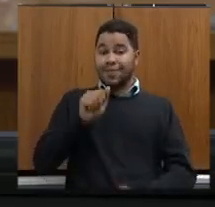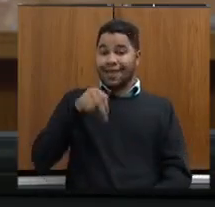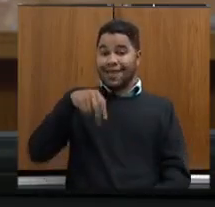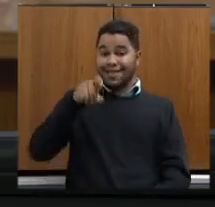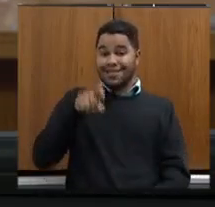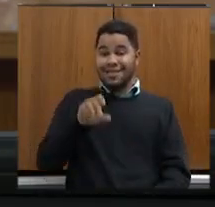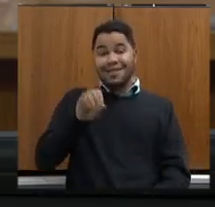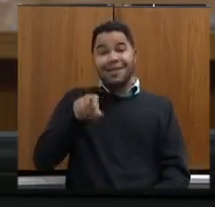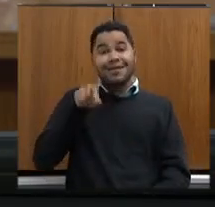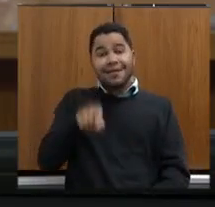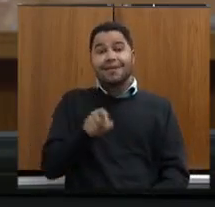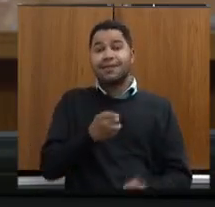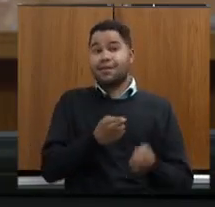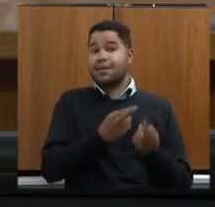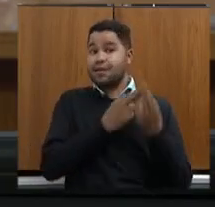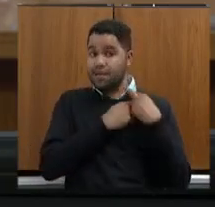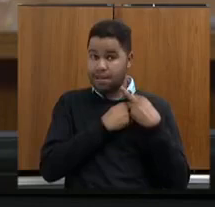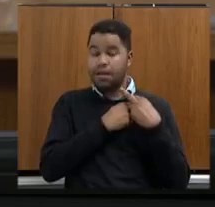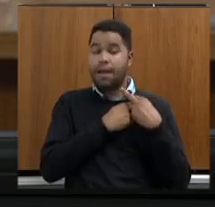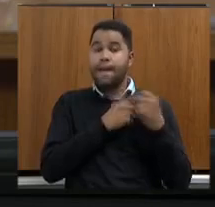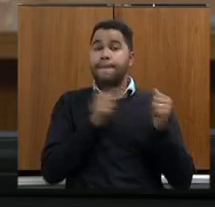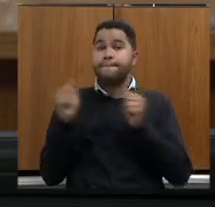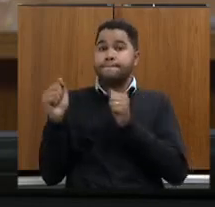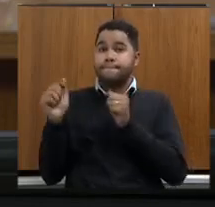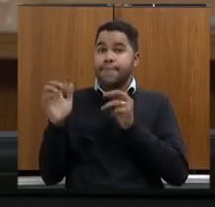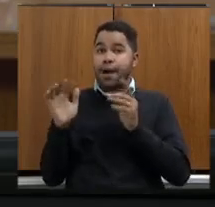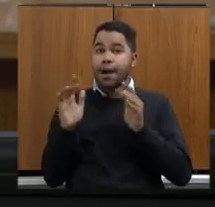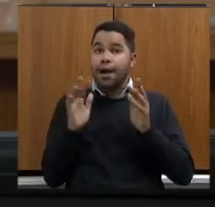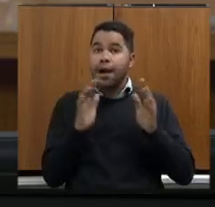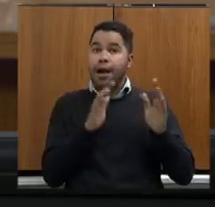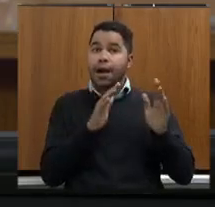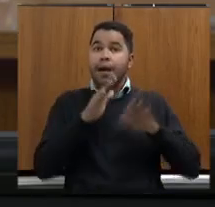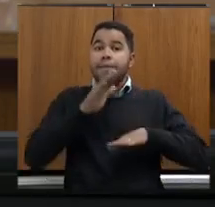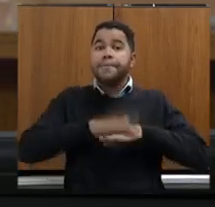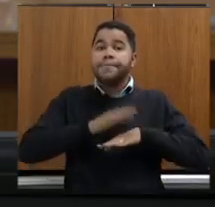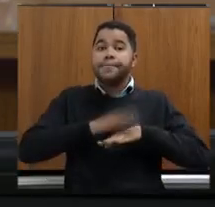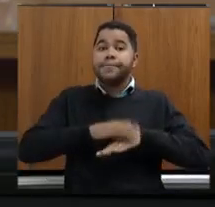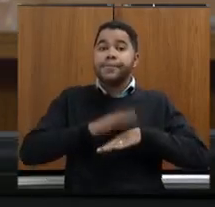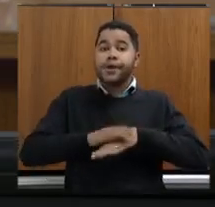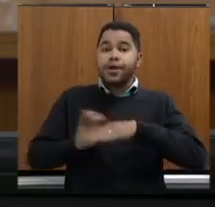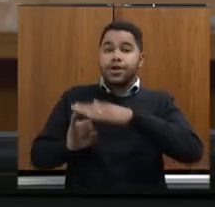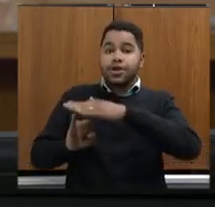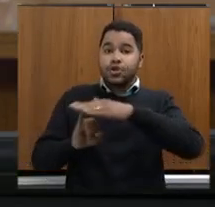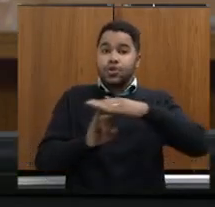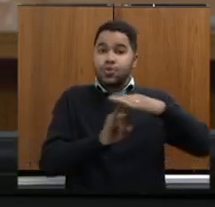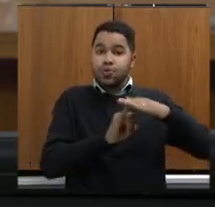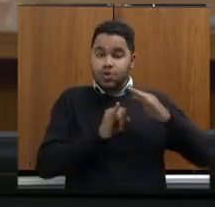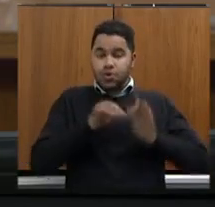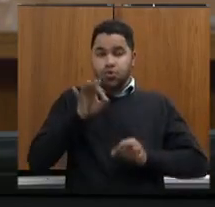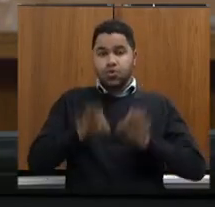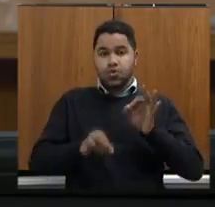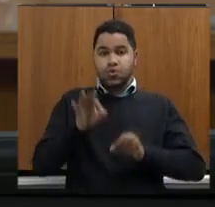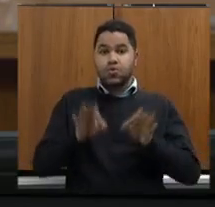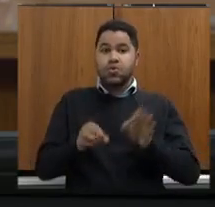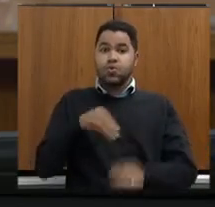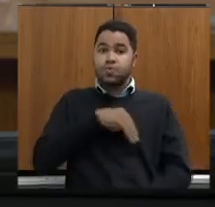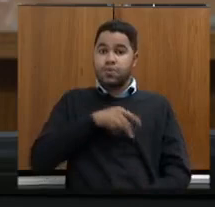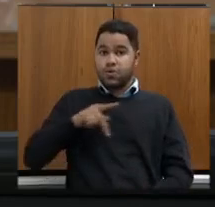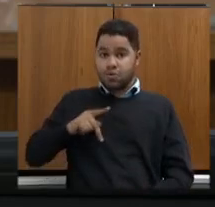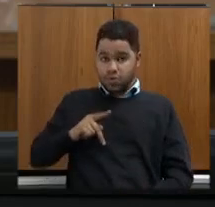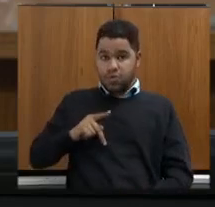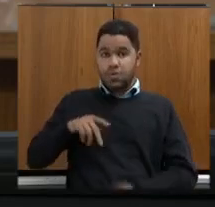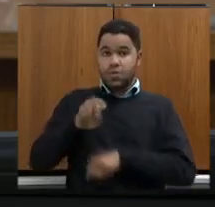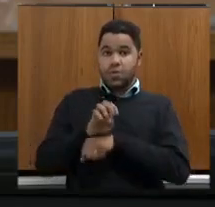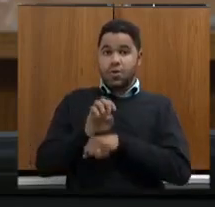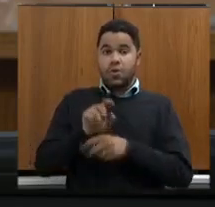anexo cuja responsabilidade de execução fica a cargo das instituições de Justiça então ministério público